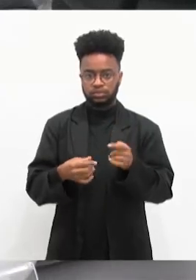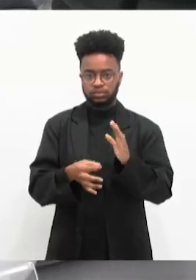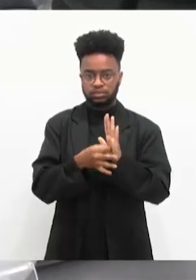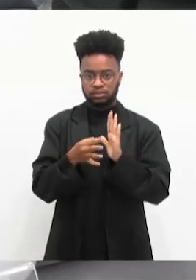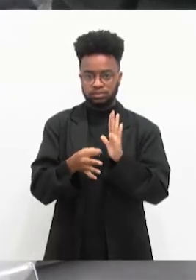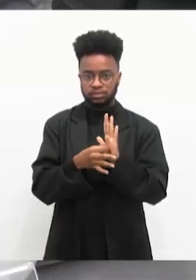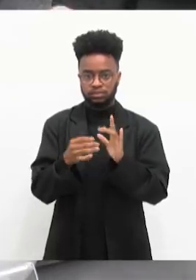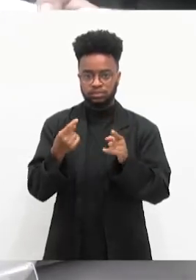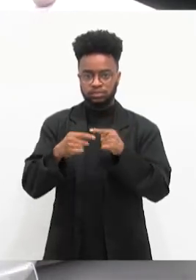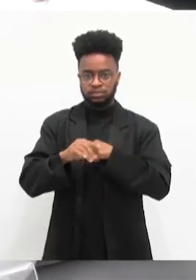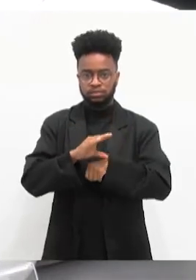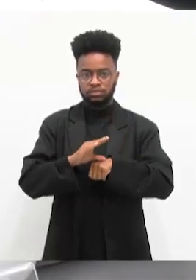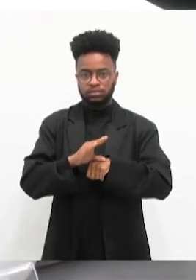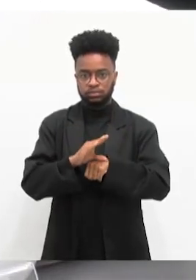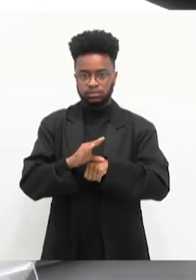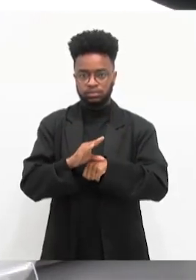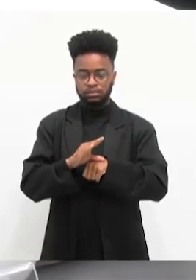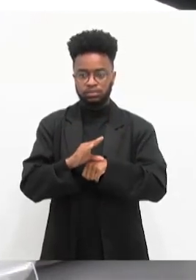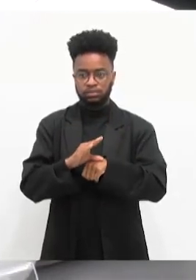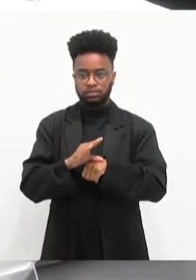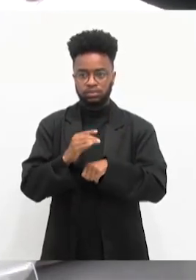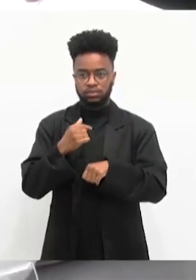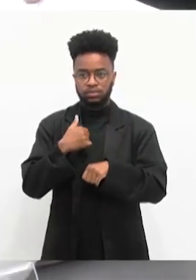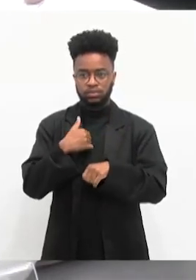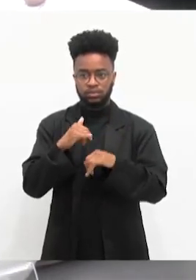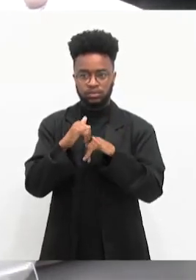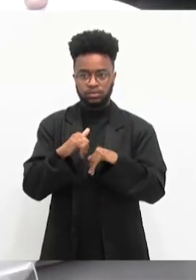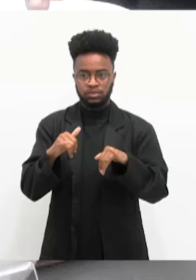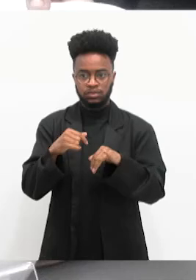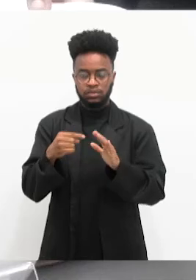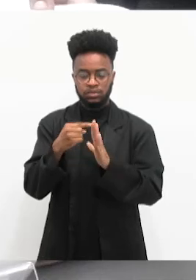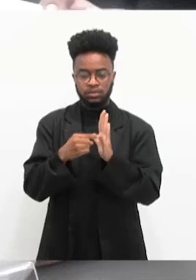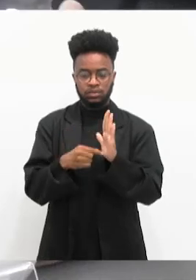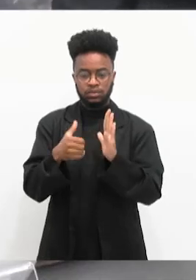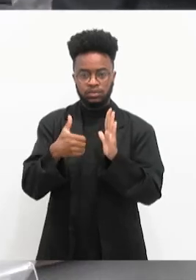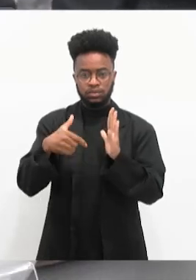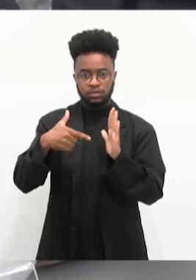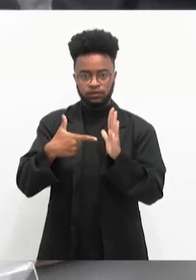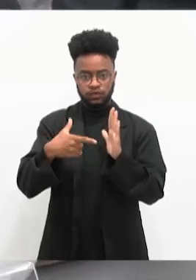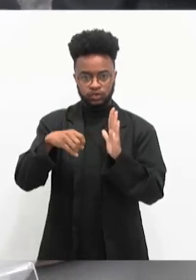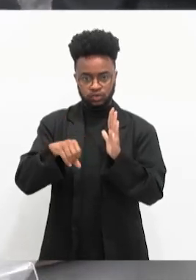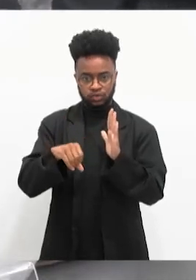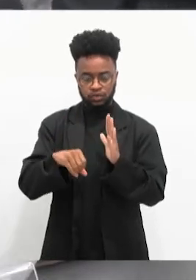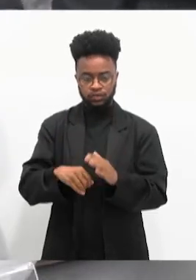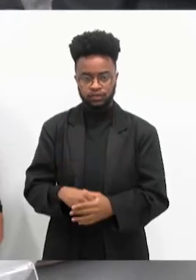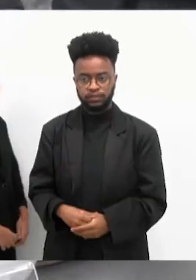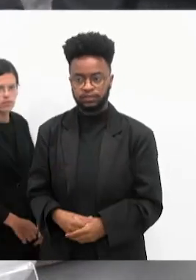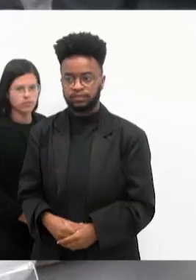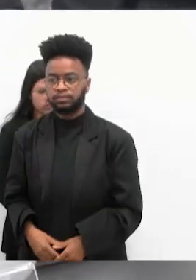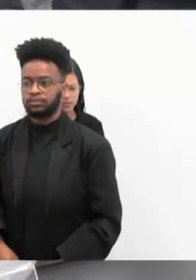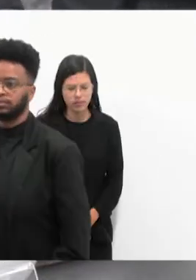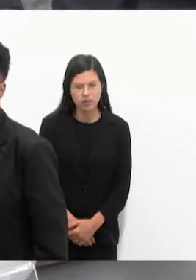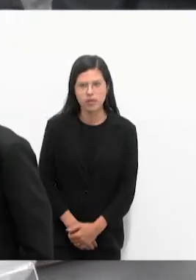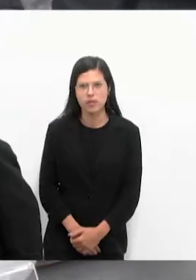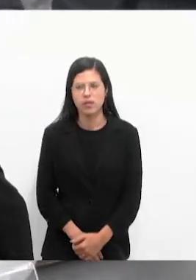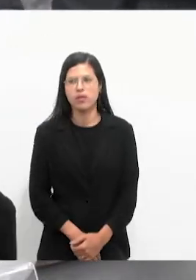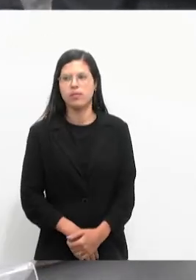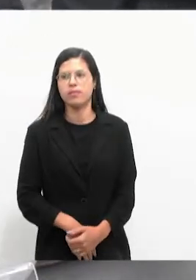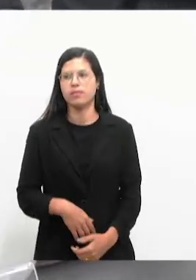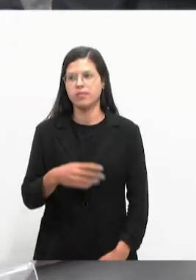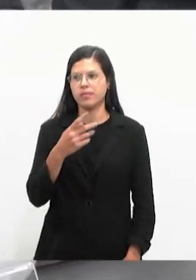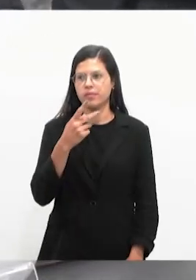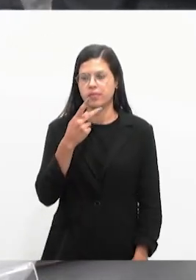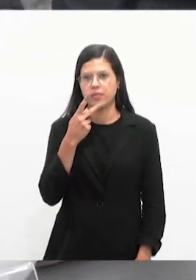pareceres pela inconstitucionalidade. Eu vou cantar o item 29, já dizendo que o 30, 31 e 32